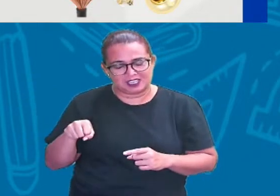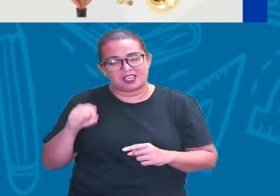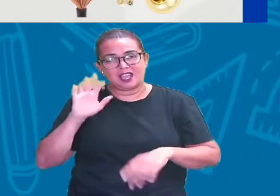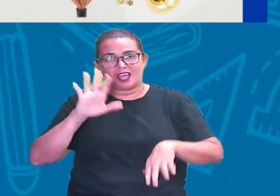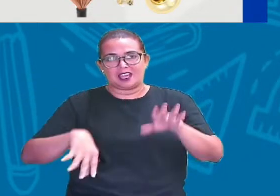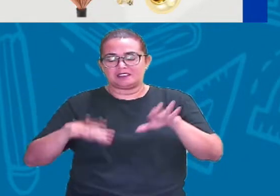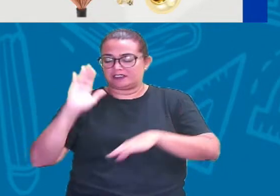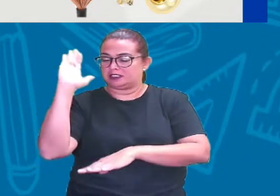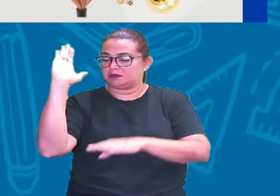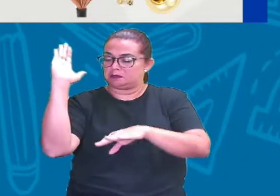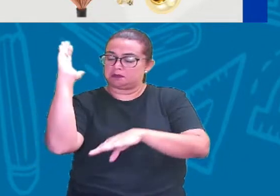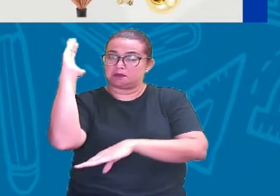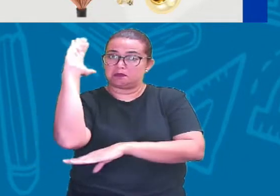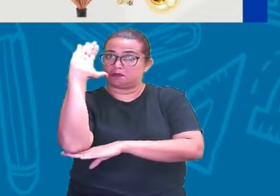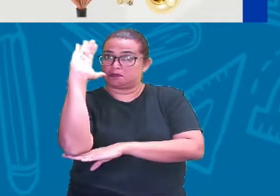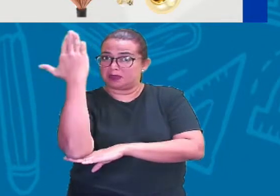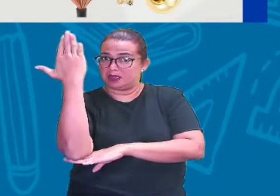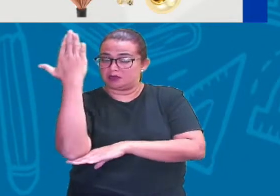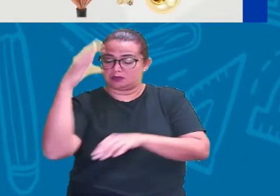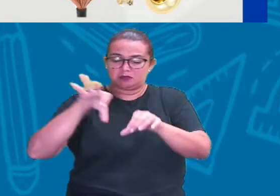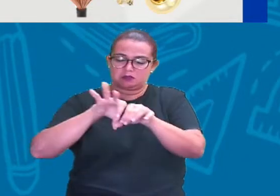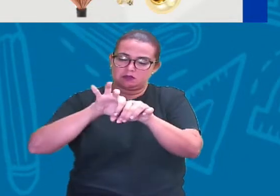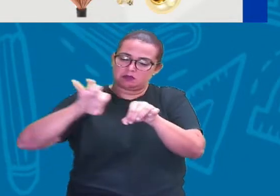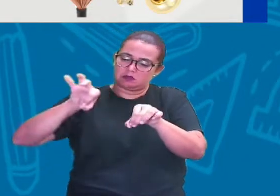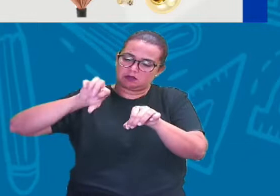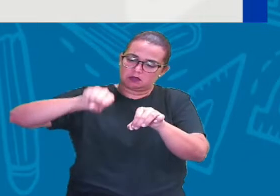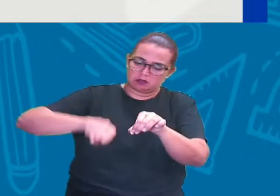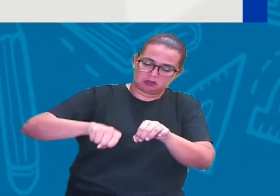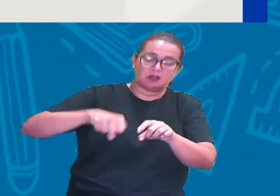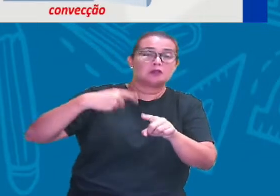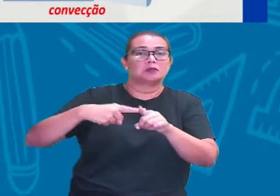um isolante, ok?